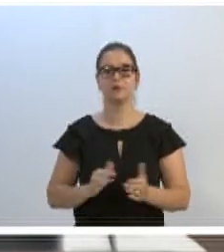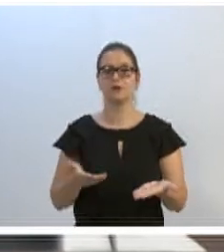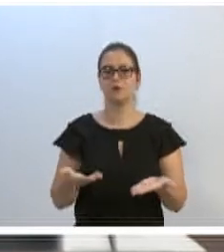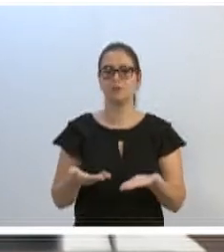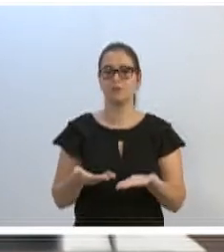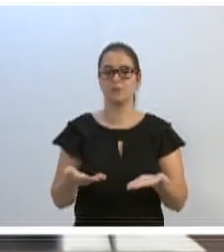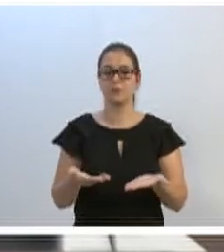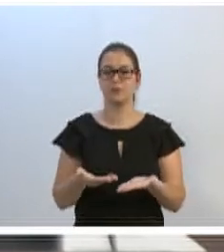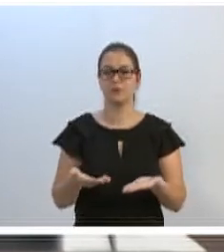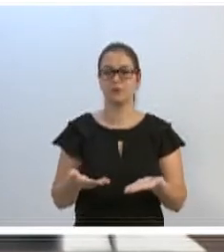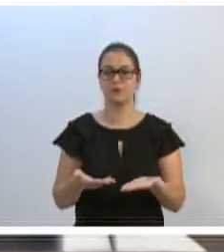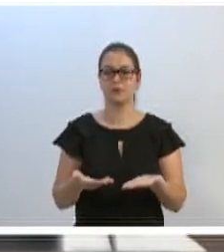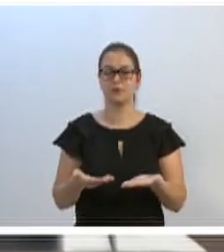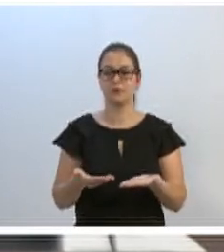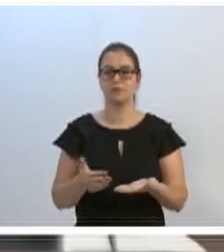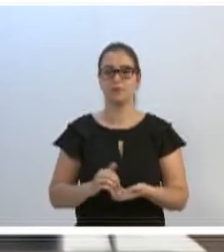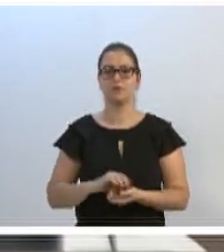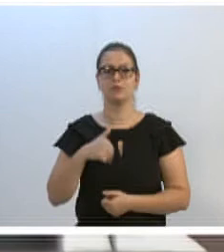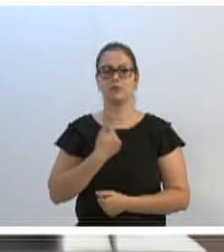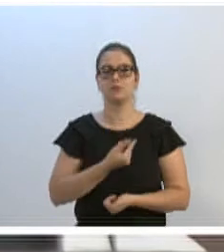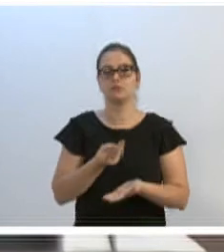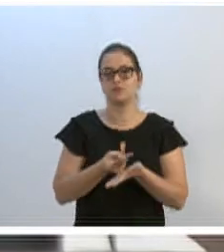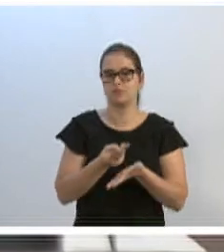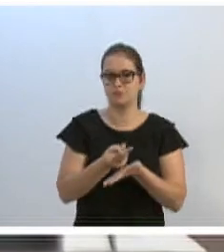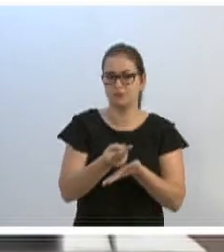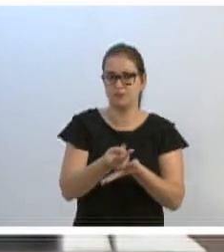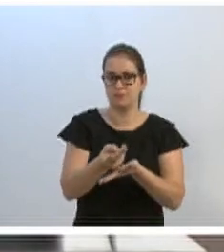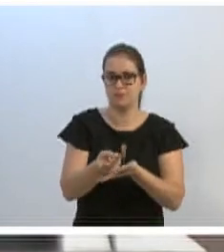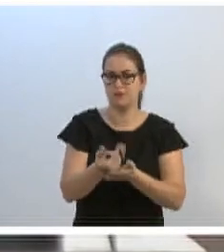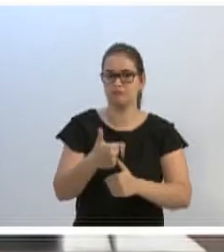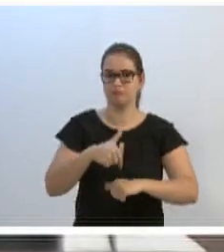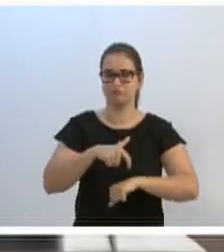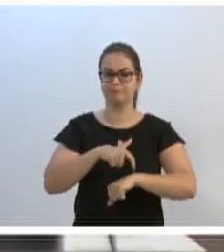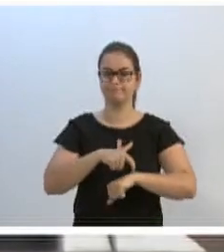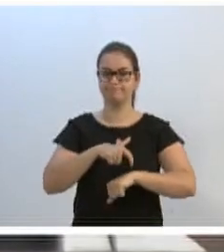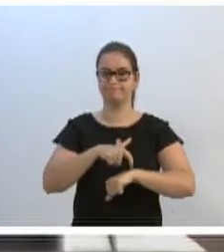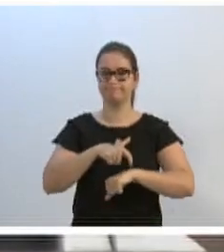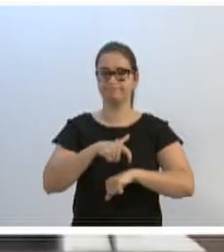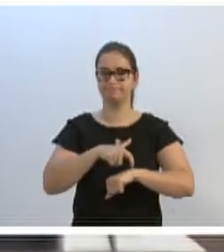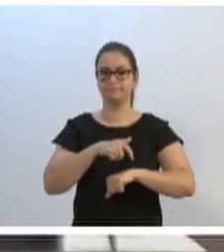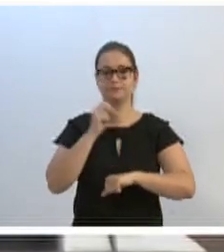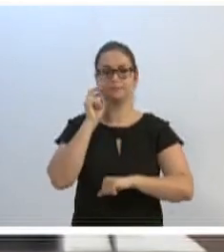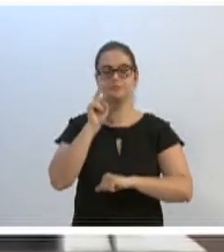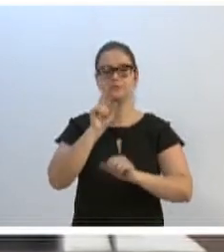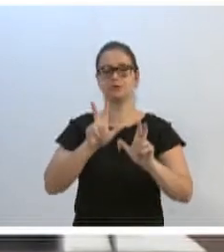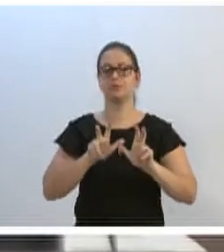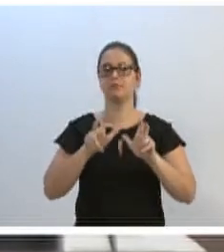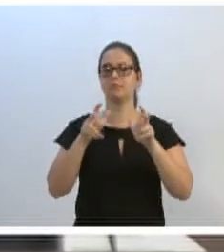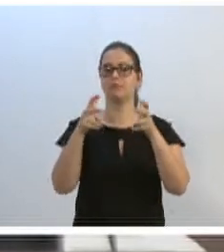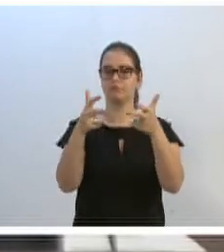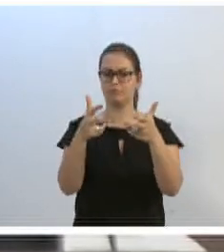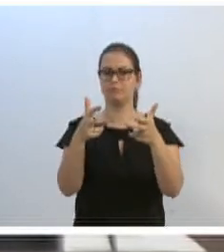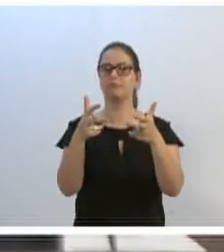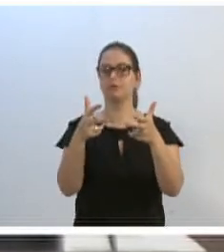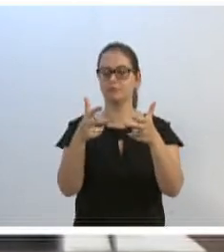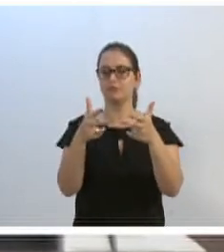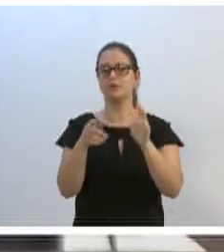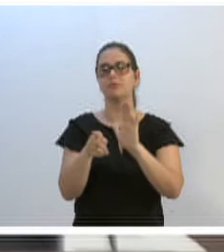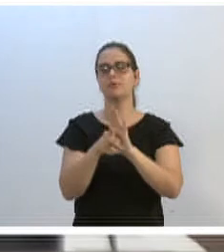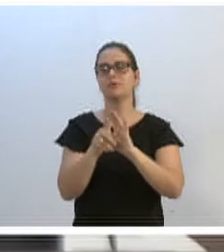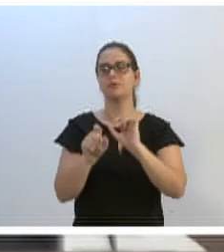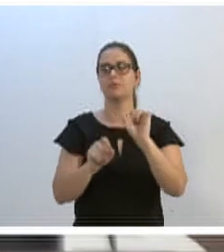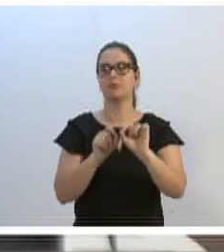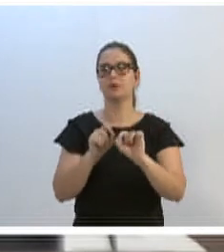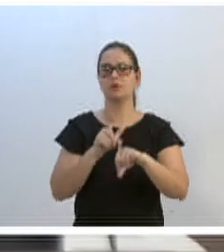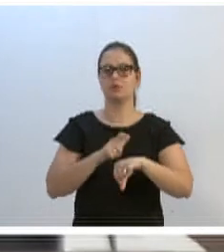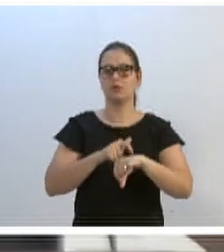agora, para nós darmos continuidade aqui, consulta o plenário em função